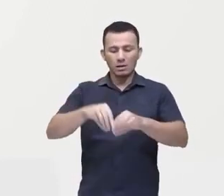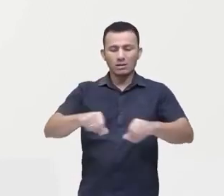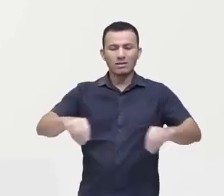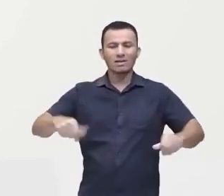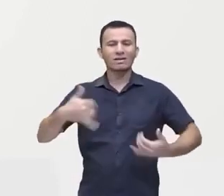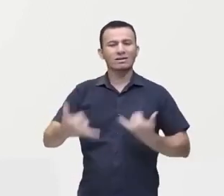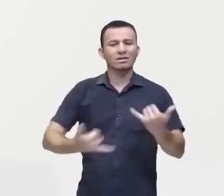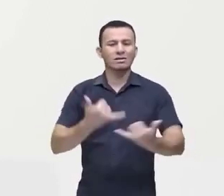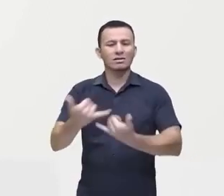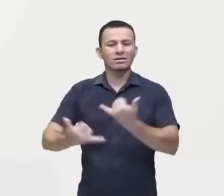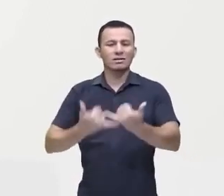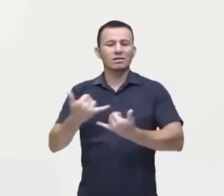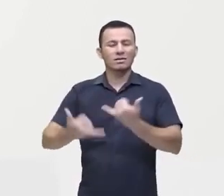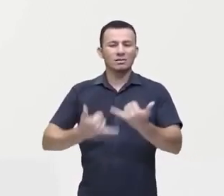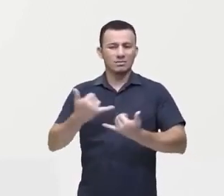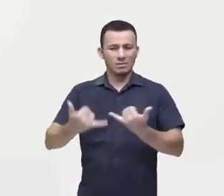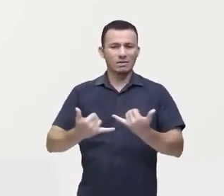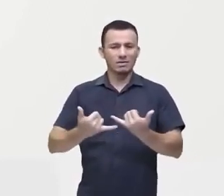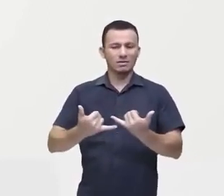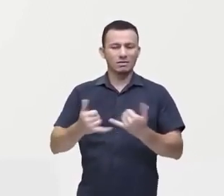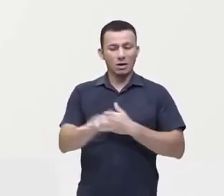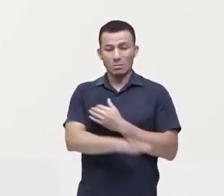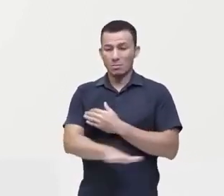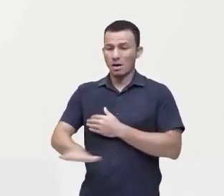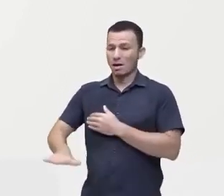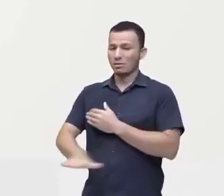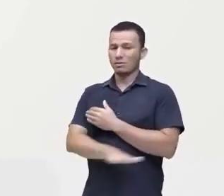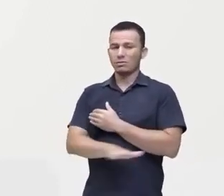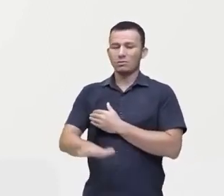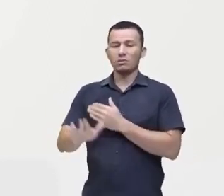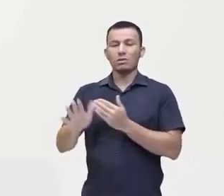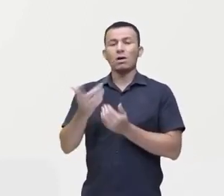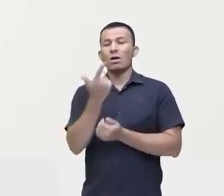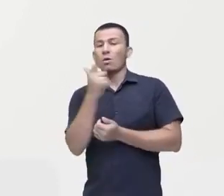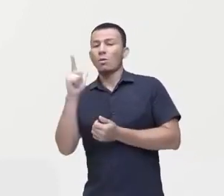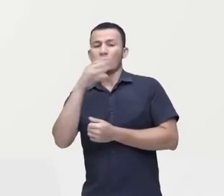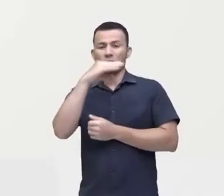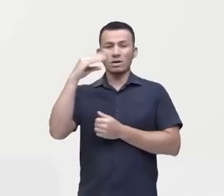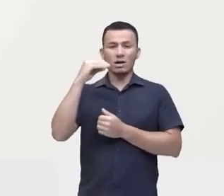corda. Esse aqui, ó, ele está em cima,